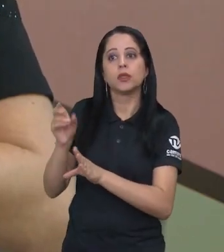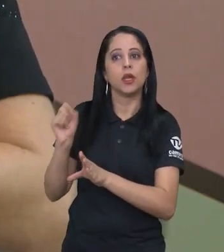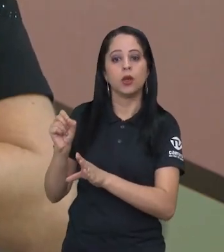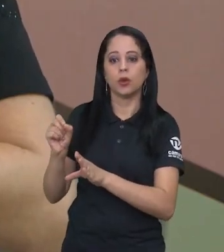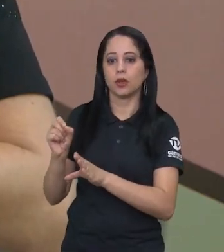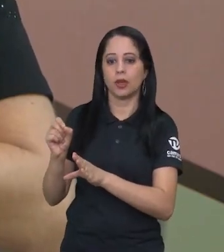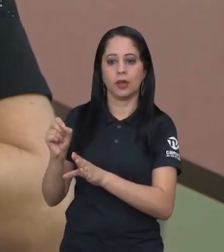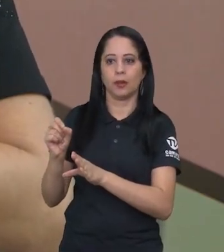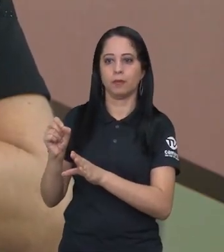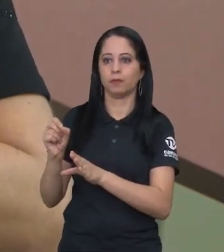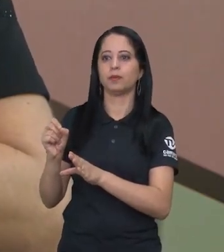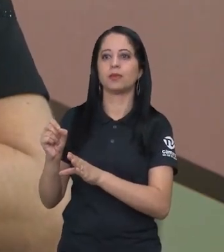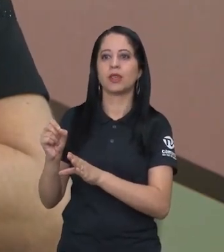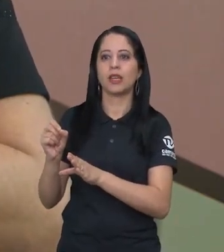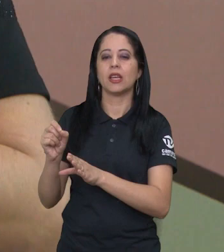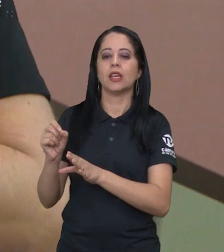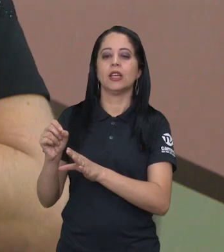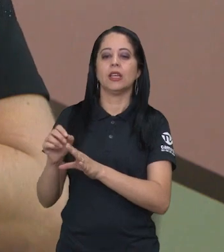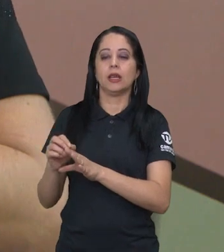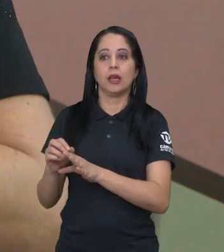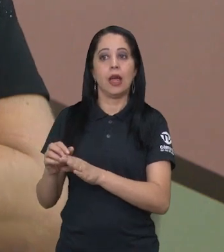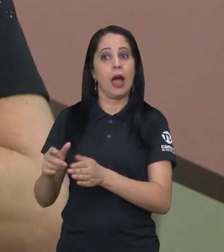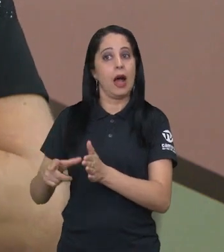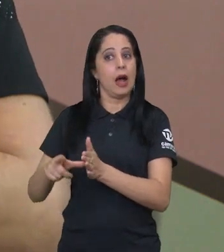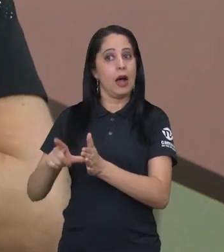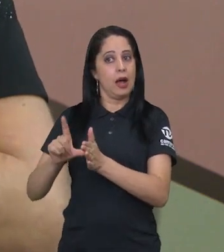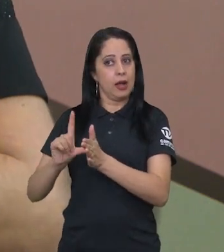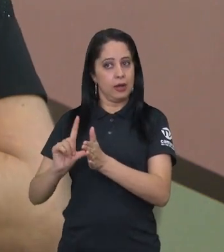que ninguém pode começar o tratamento sem